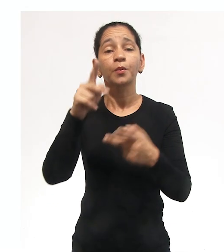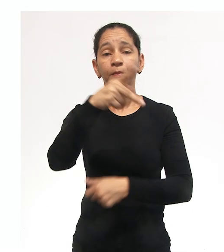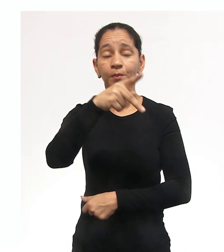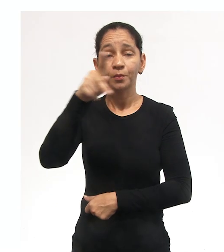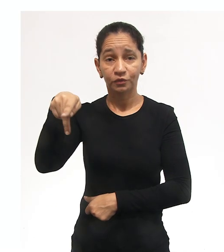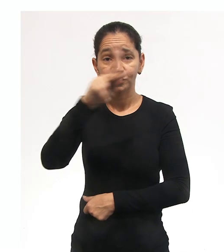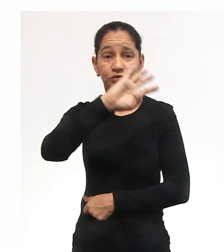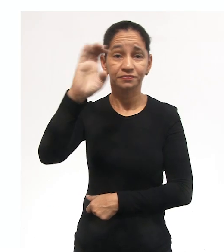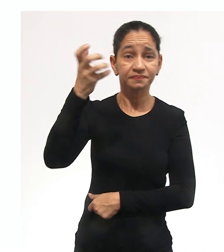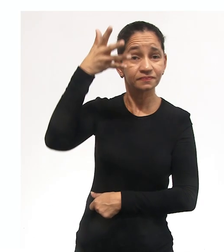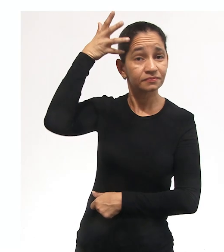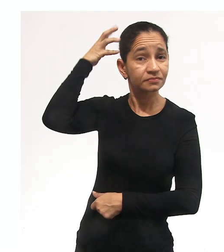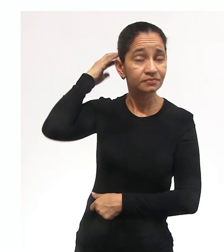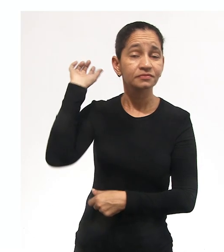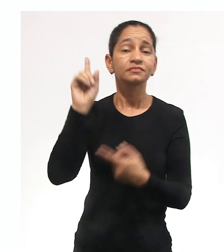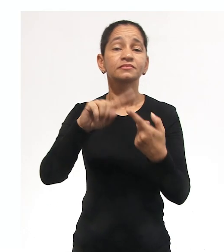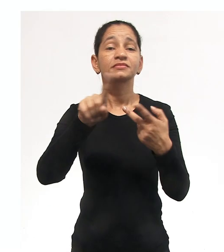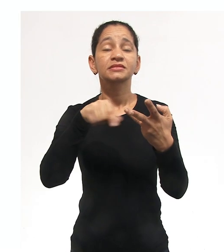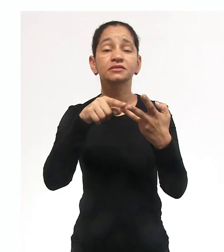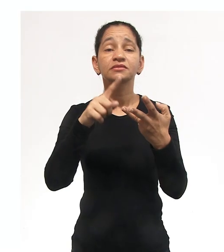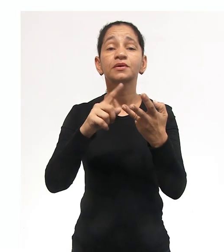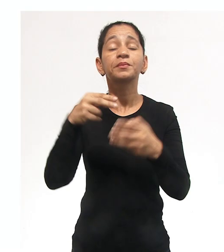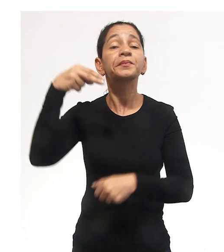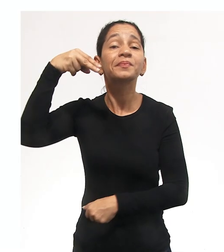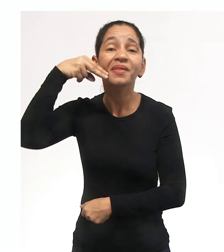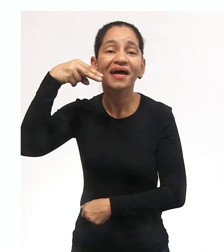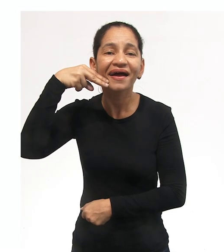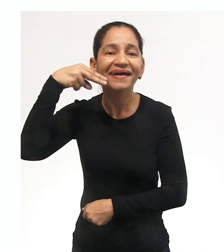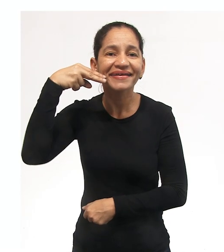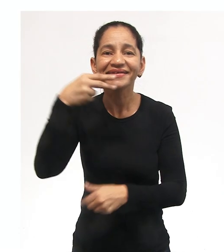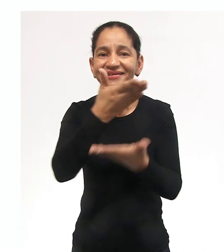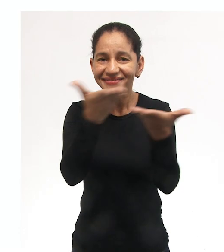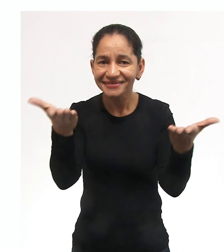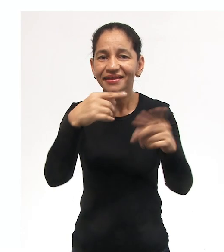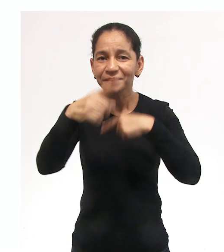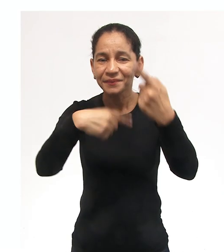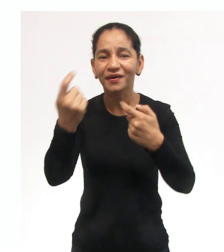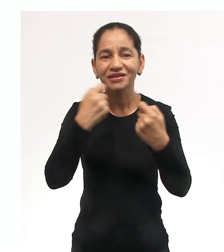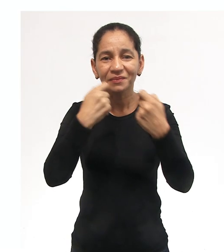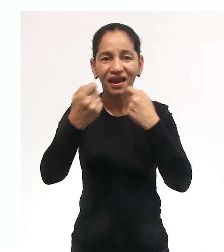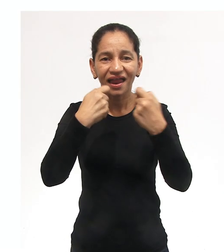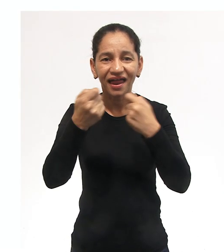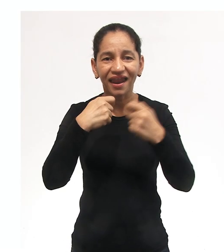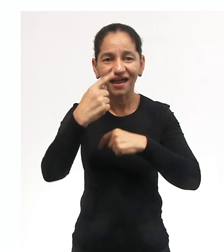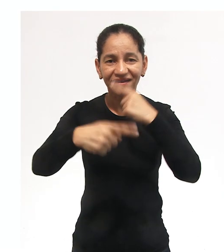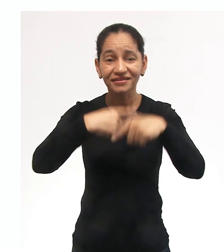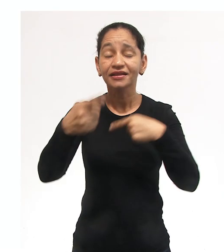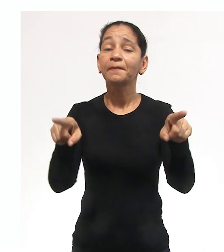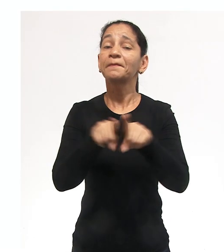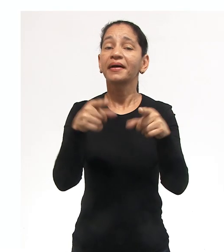de Rondônia, o Binho também, que é de Rondônia, a professora Nair Gugel,